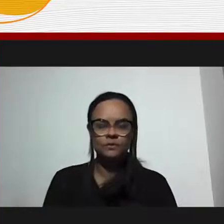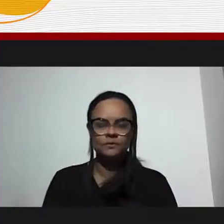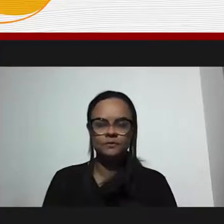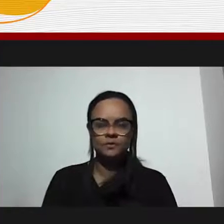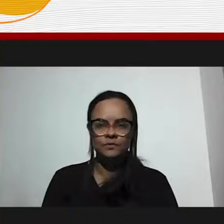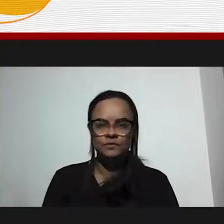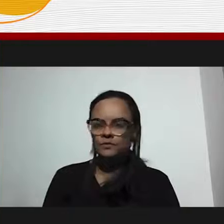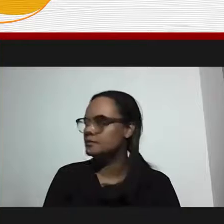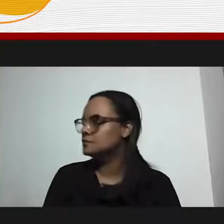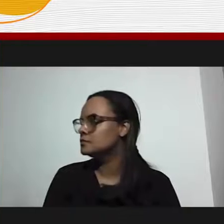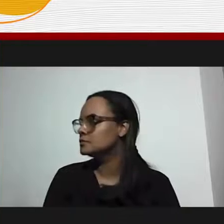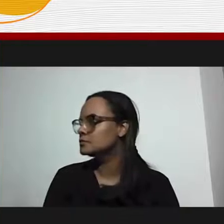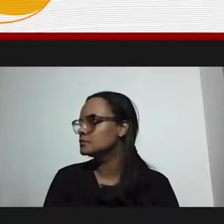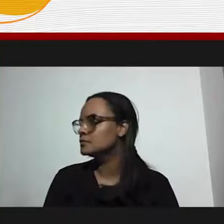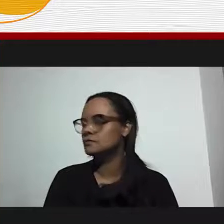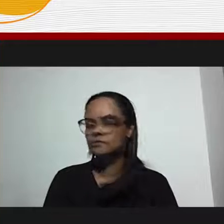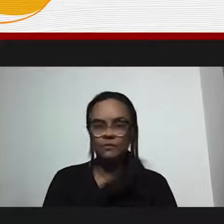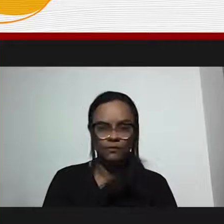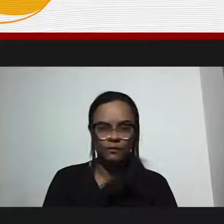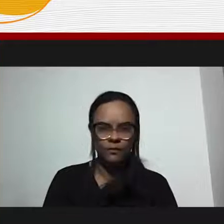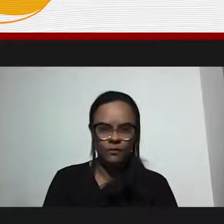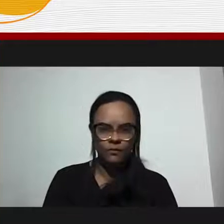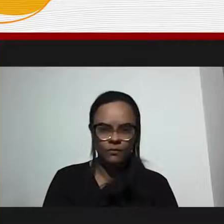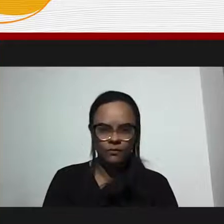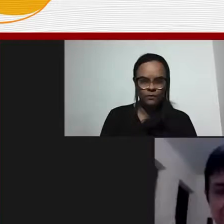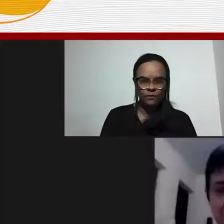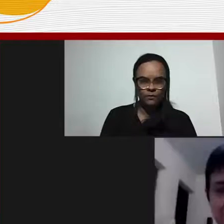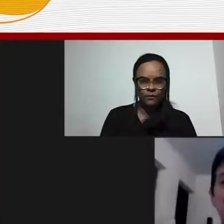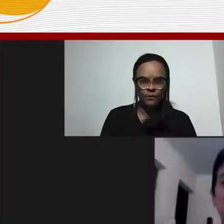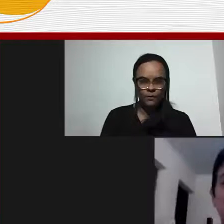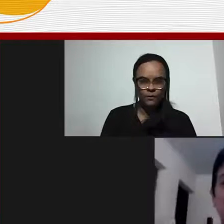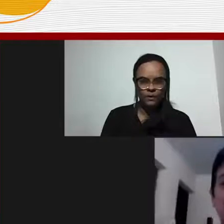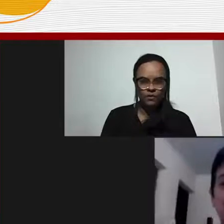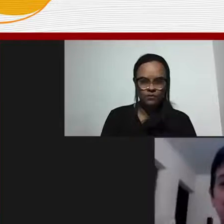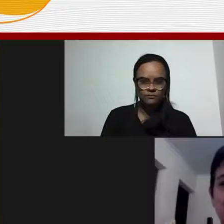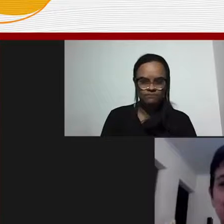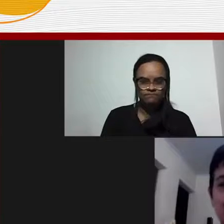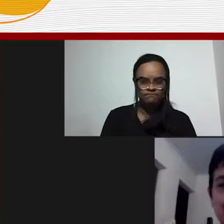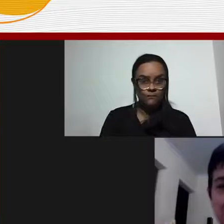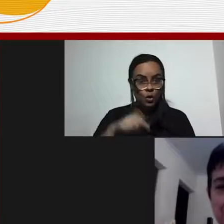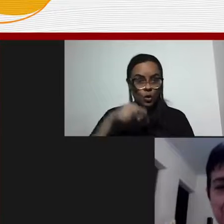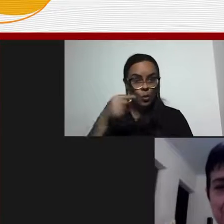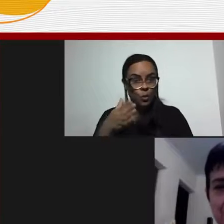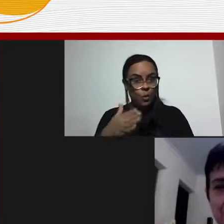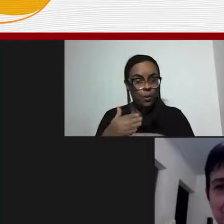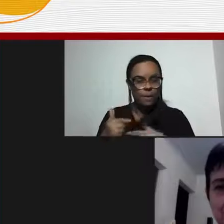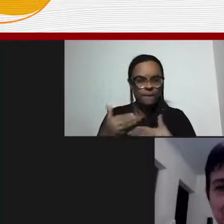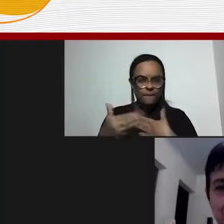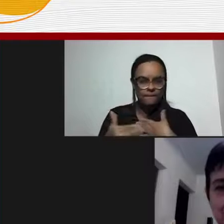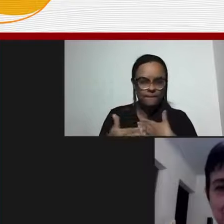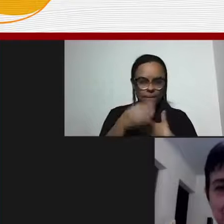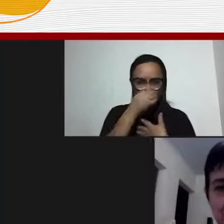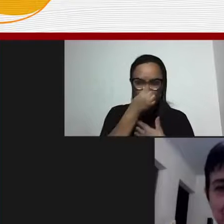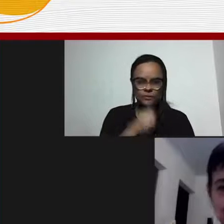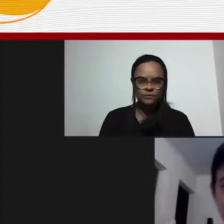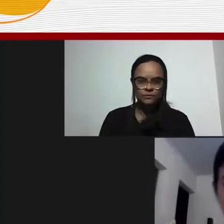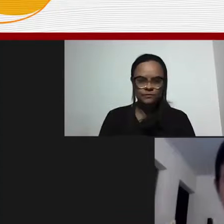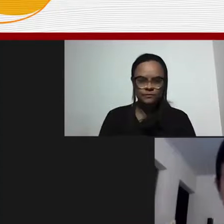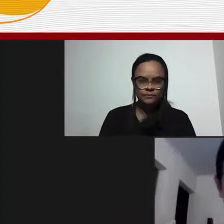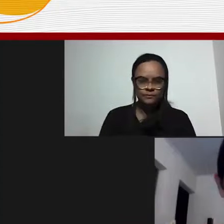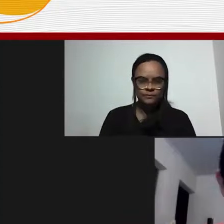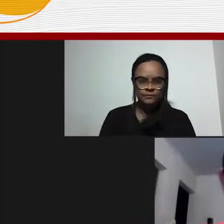e para o Pedro. Na sequência, a gente vai ouvir uma fala